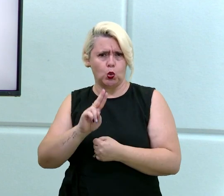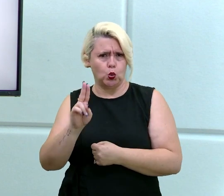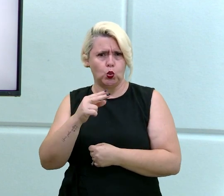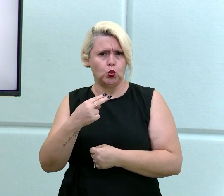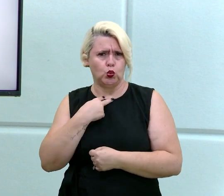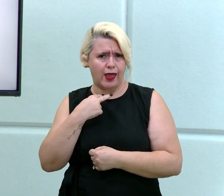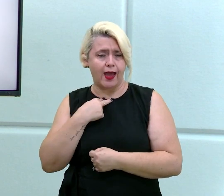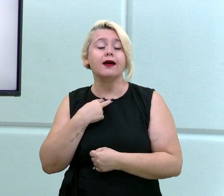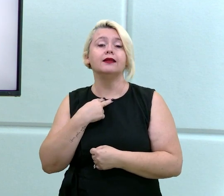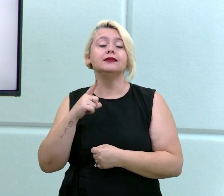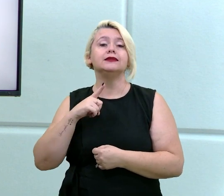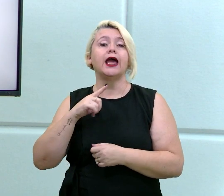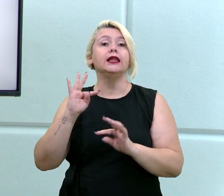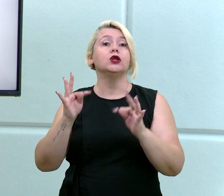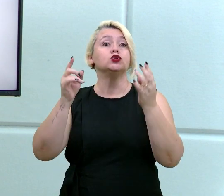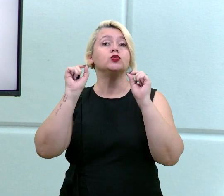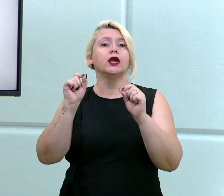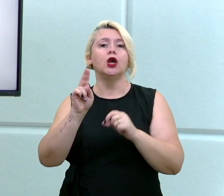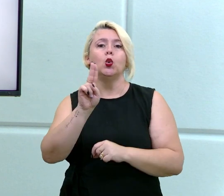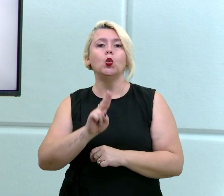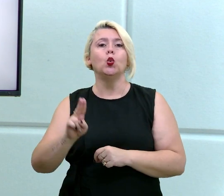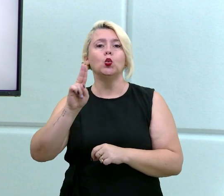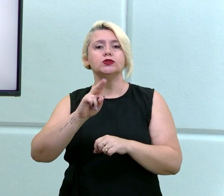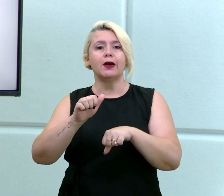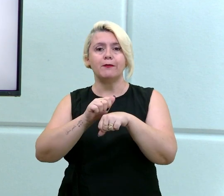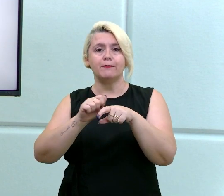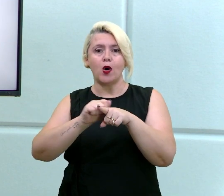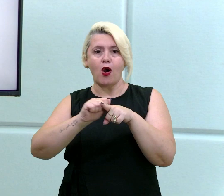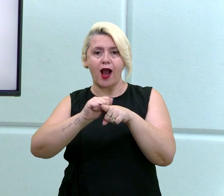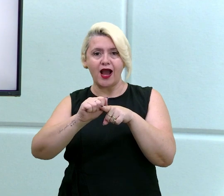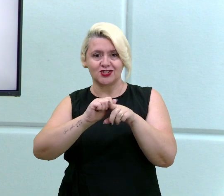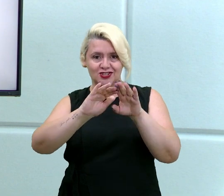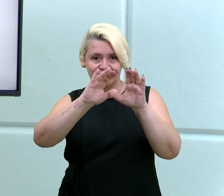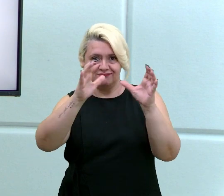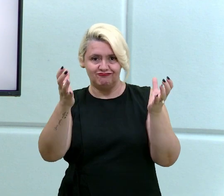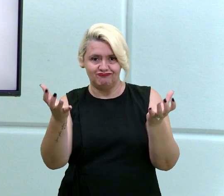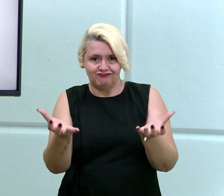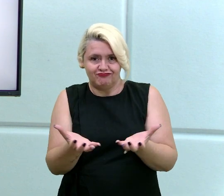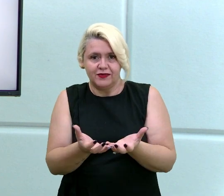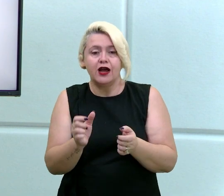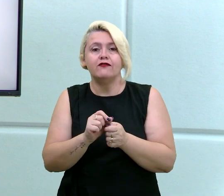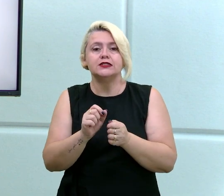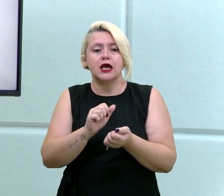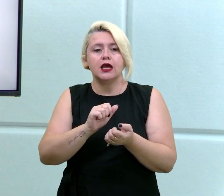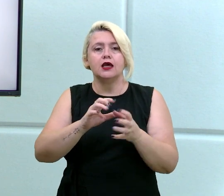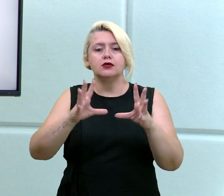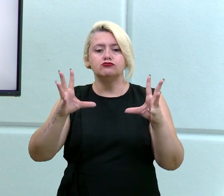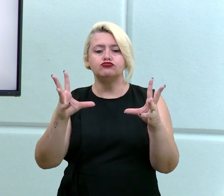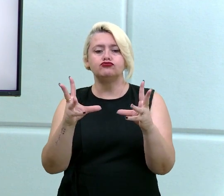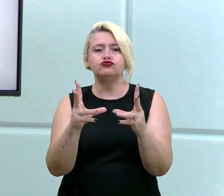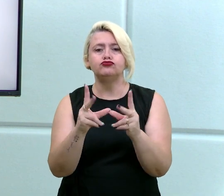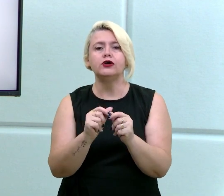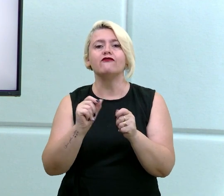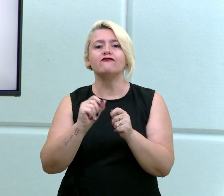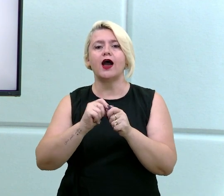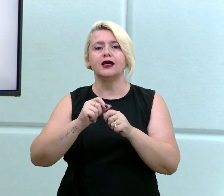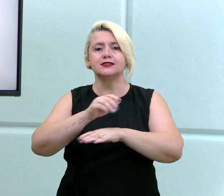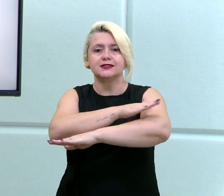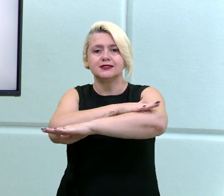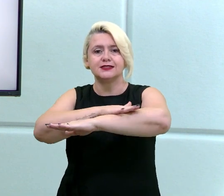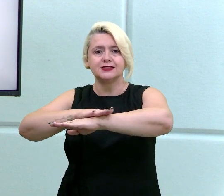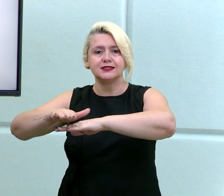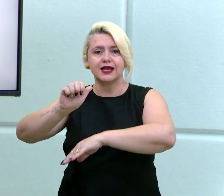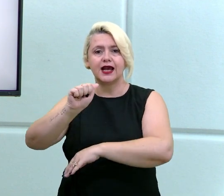tecnologias desenvolvidas que usa aquela borracha lá, aquele material do pneu, por exemplo, para fazer asfalto, entendeu? Então, esse tipo